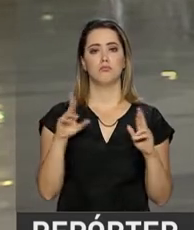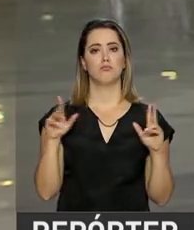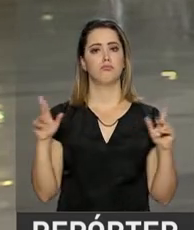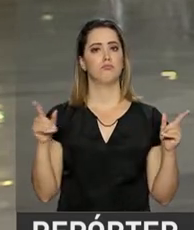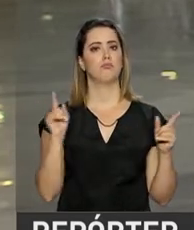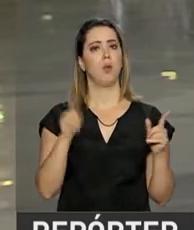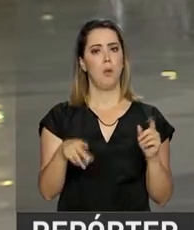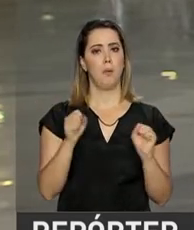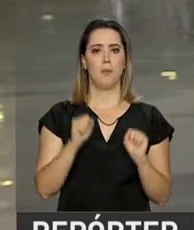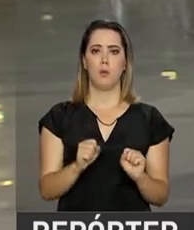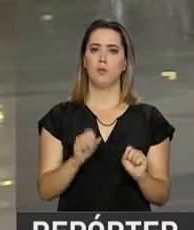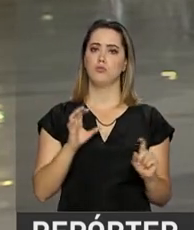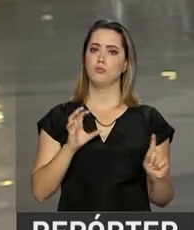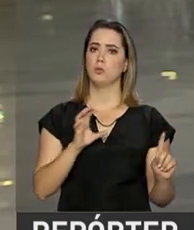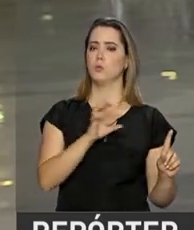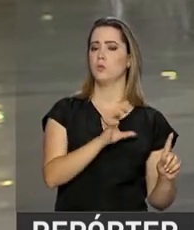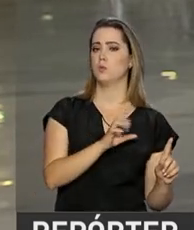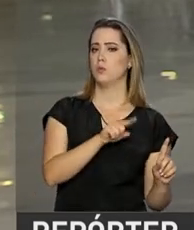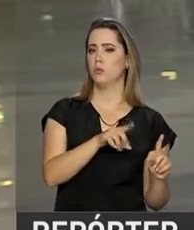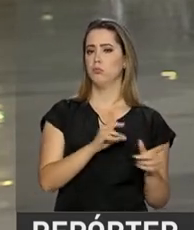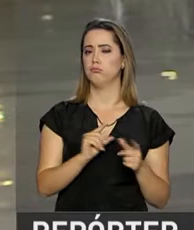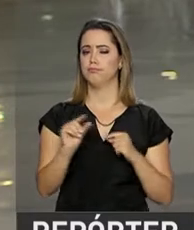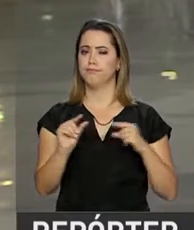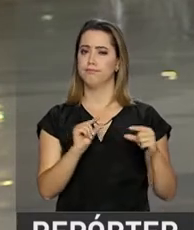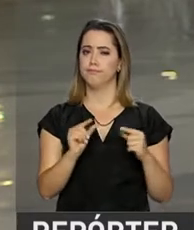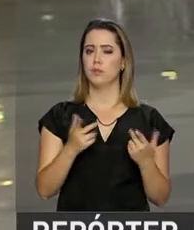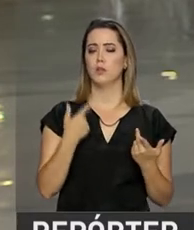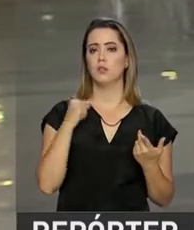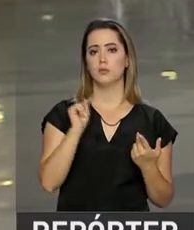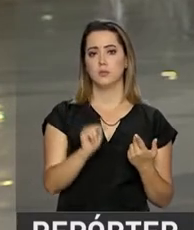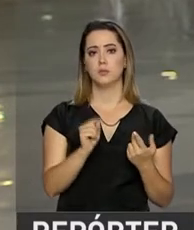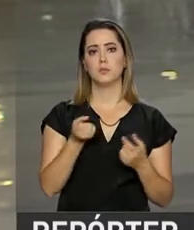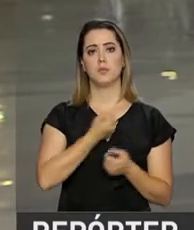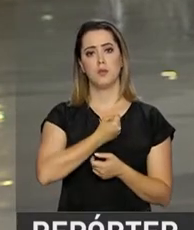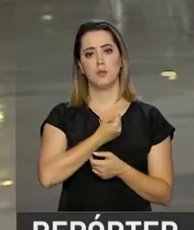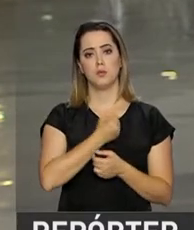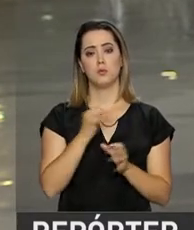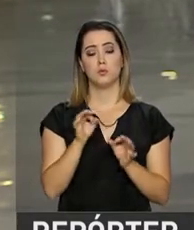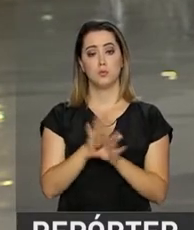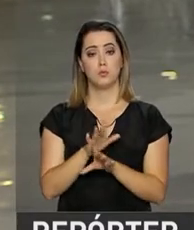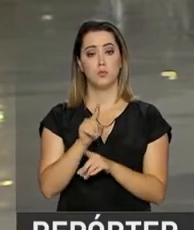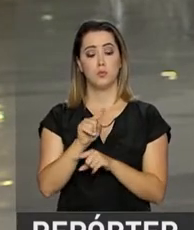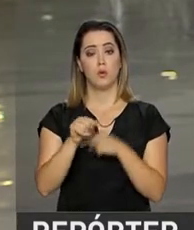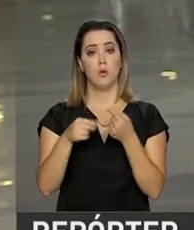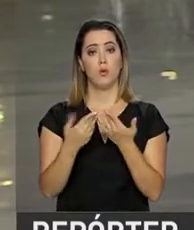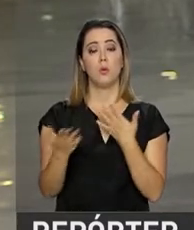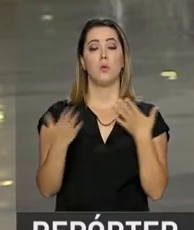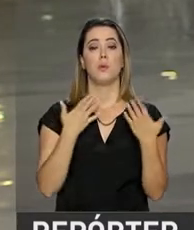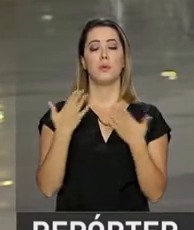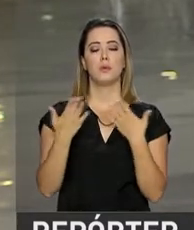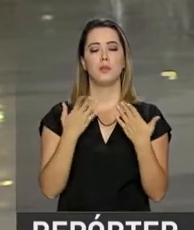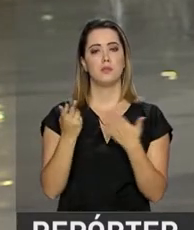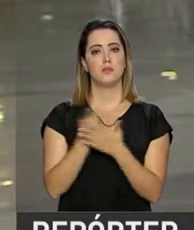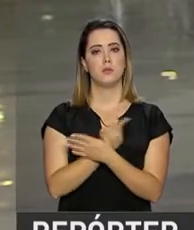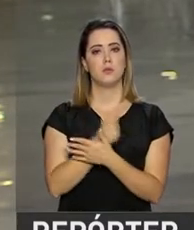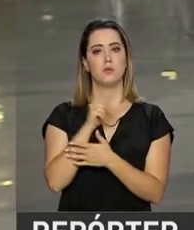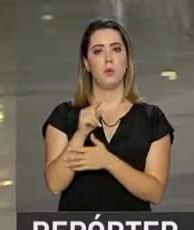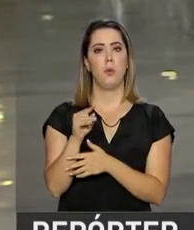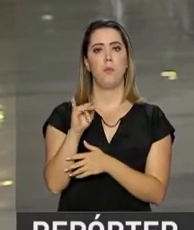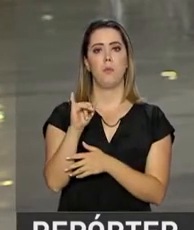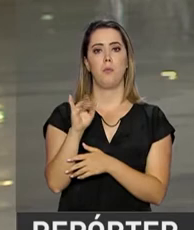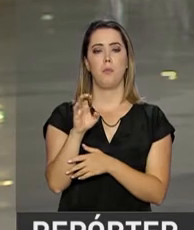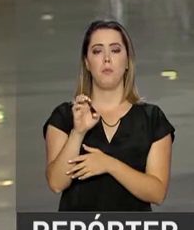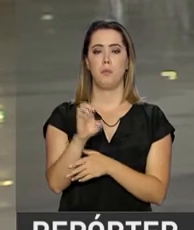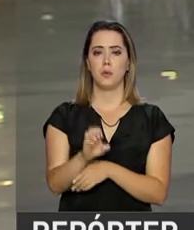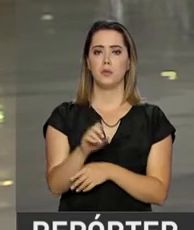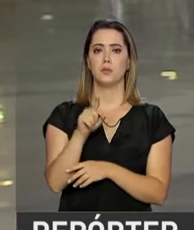podem ter influenciado pelo menos minimamente os números finais outra comparação realizada pelo ibge é